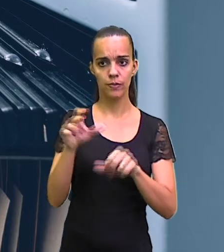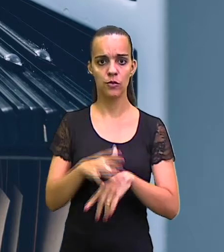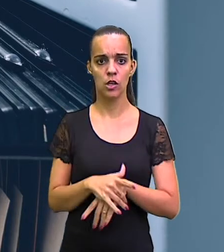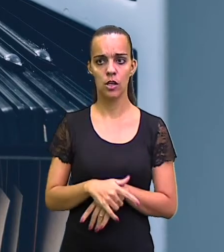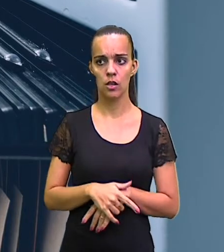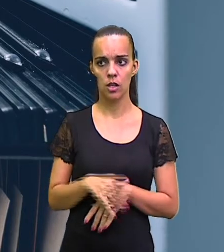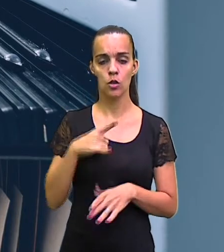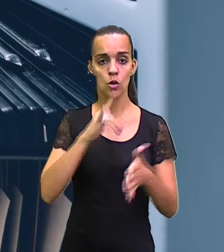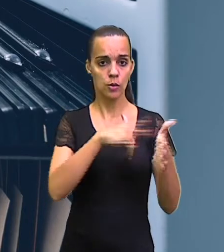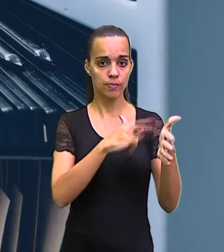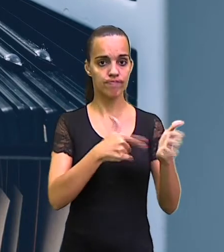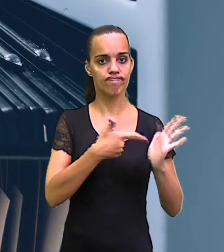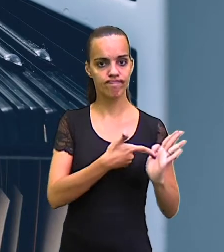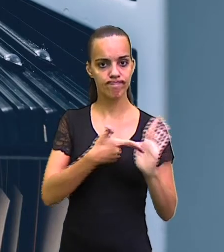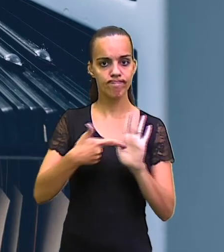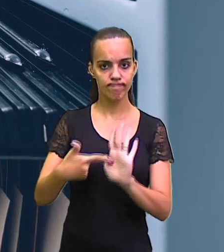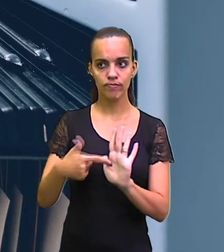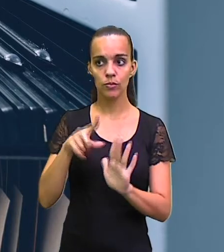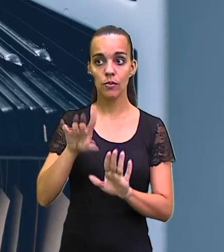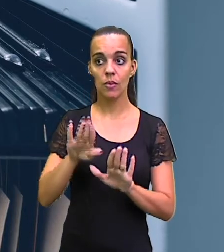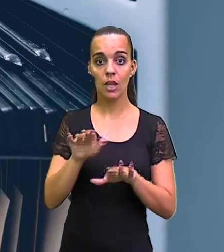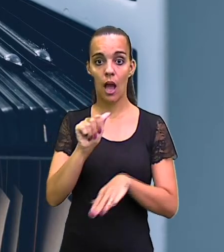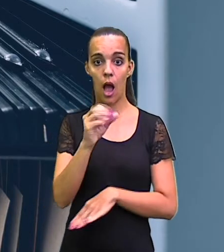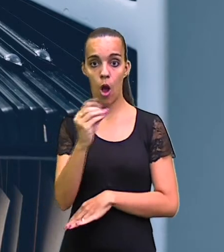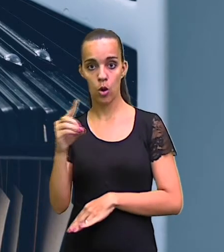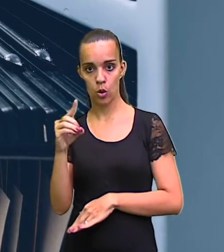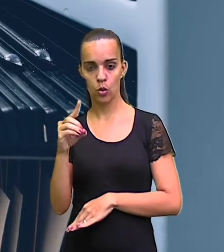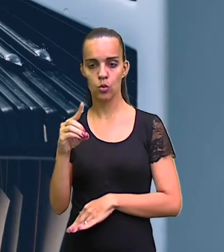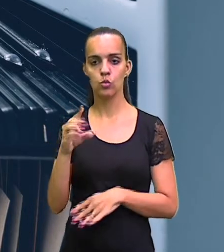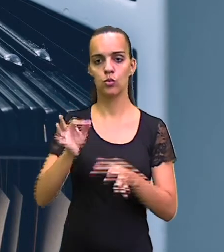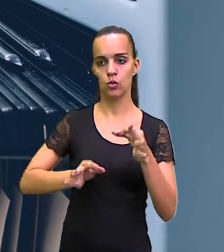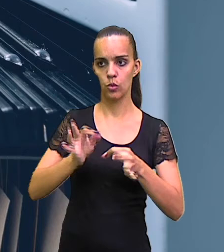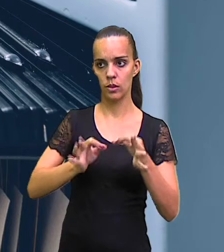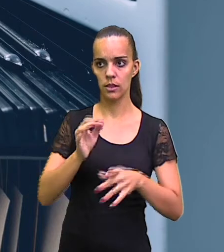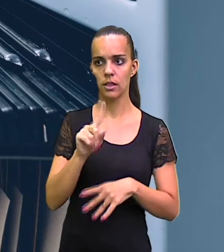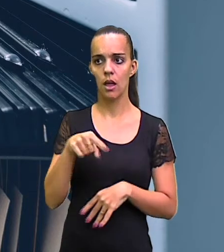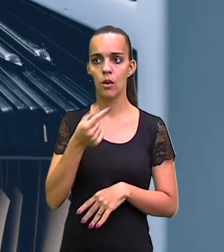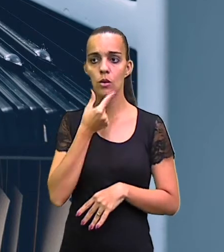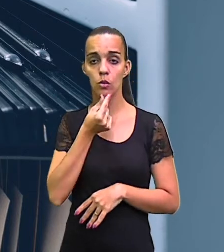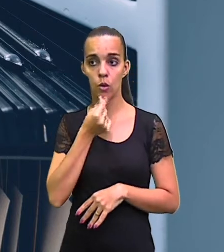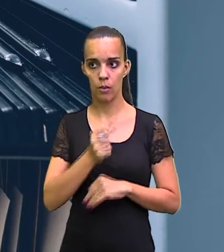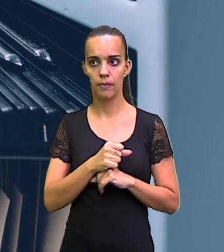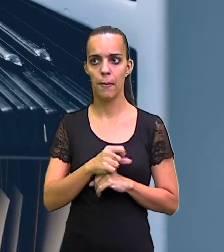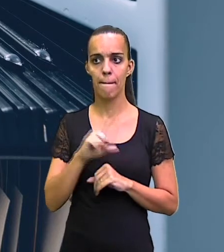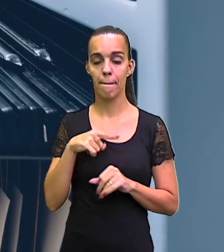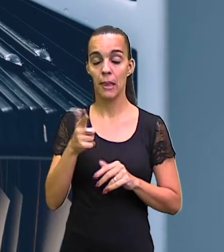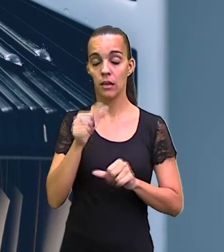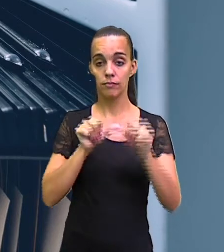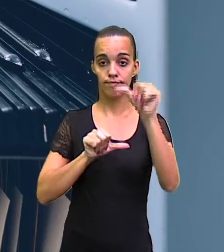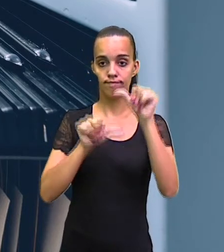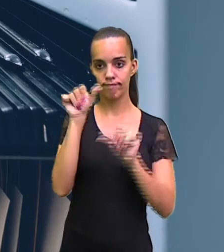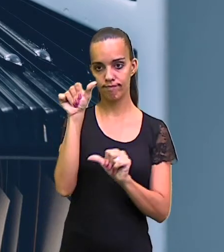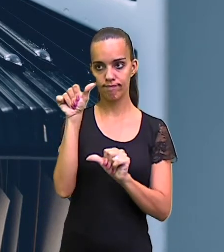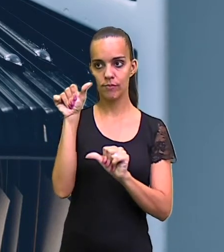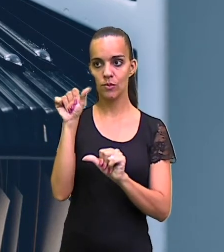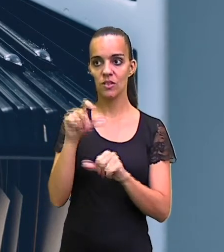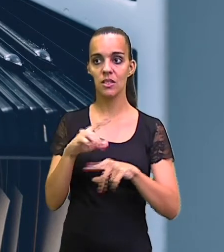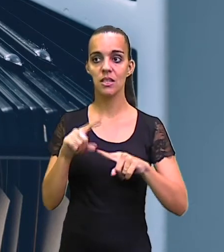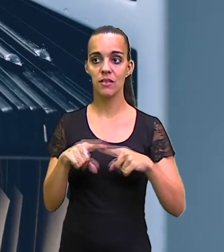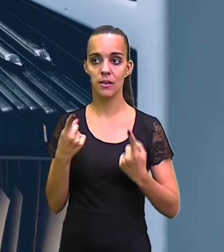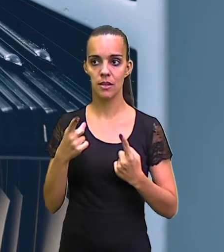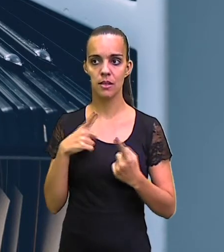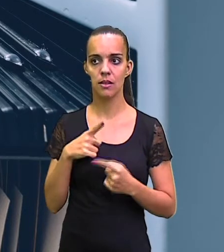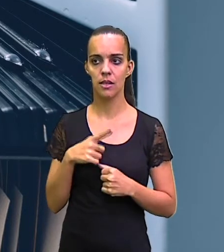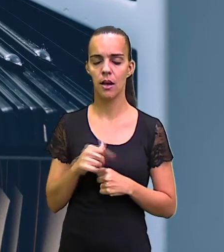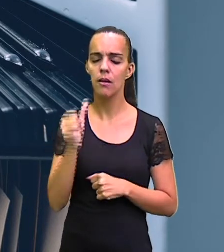masculino? Os documentos foram apresentados ao juiz. Lembrando que eu devo trocar por uma